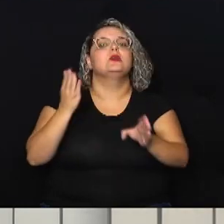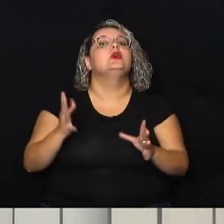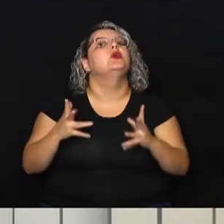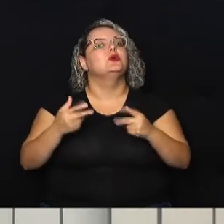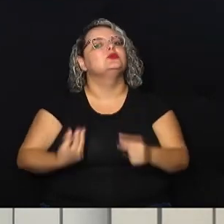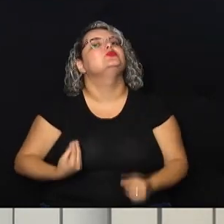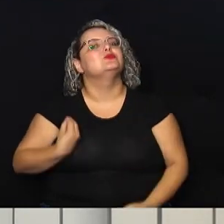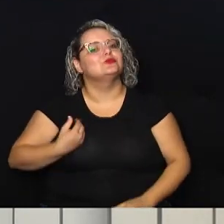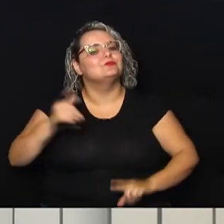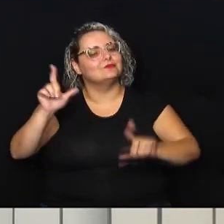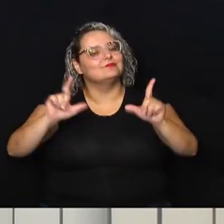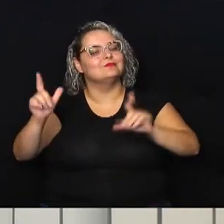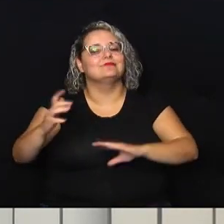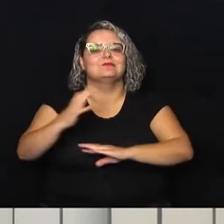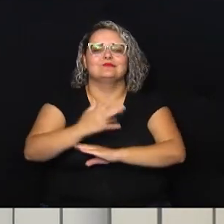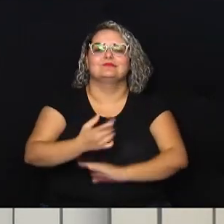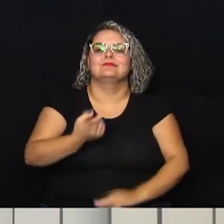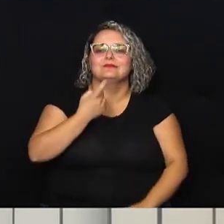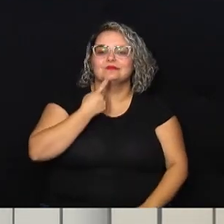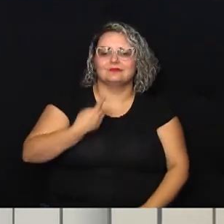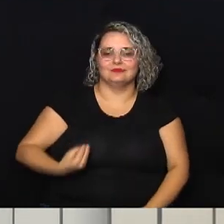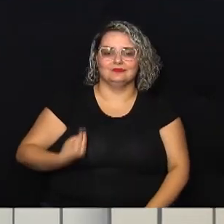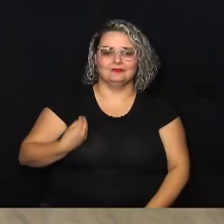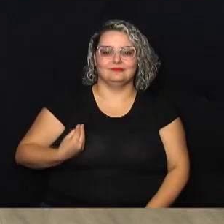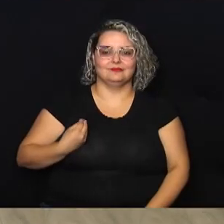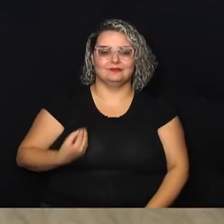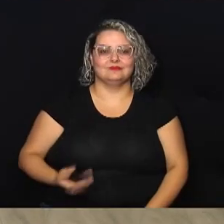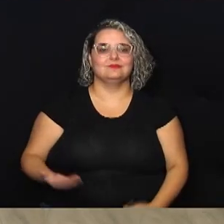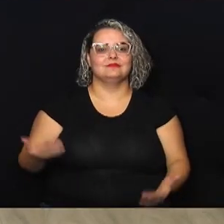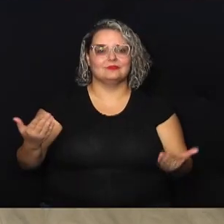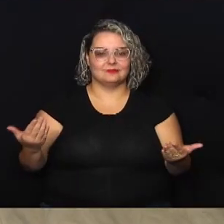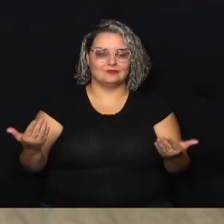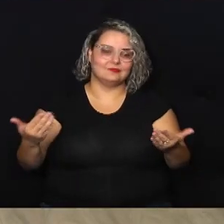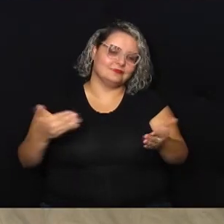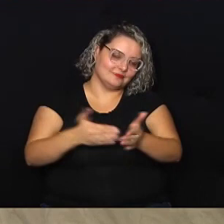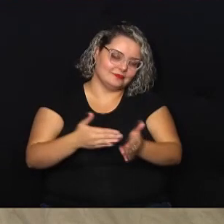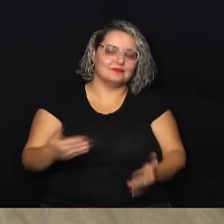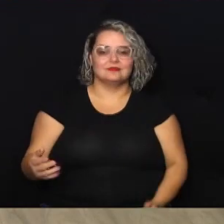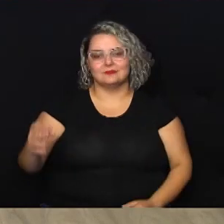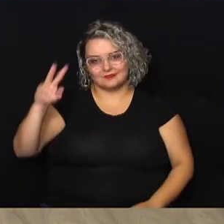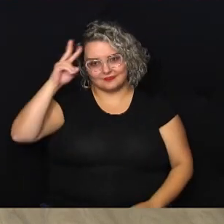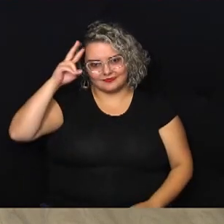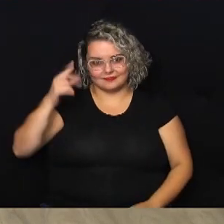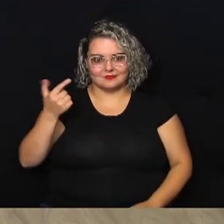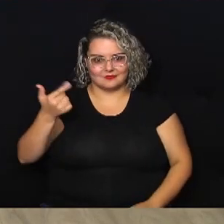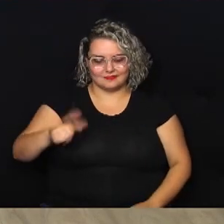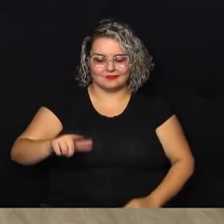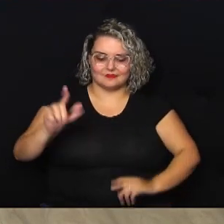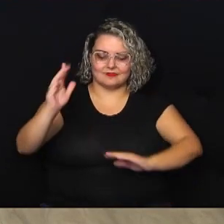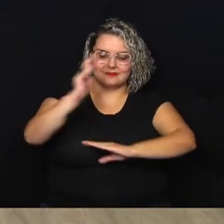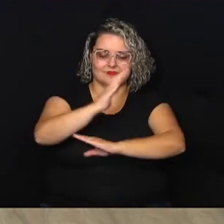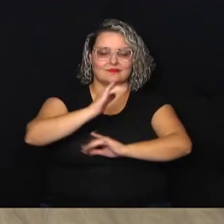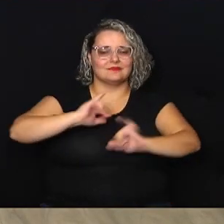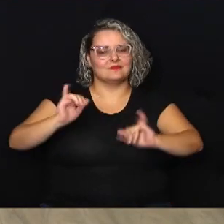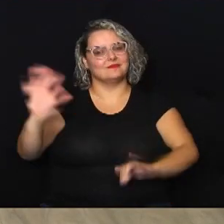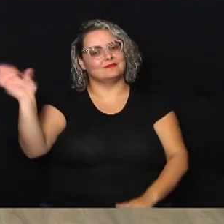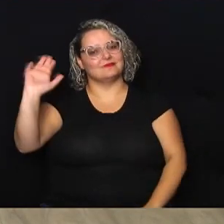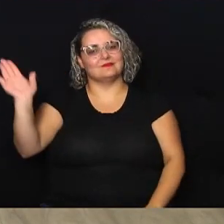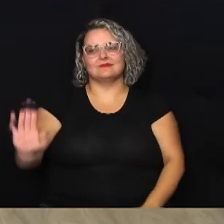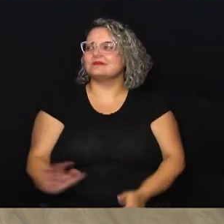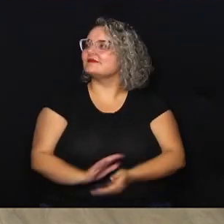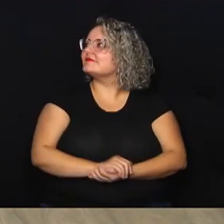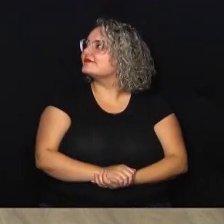transmissão da TV Câmara Campinas ao vivo. Até segunda-feira que você fica com o nosso Câmara Notícia. Tchau, tchau.